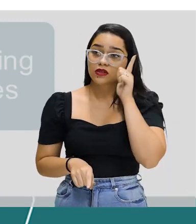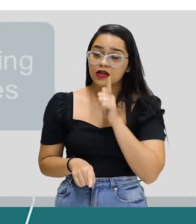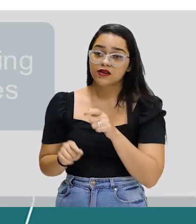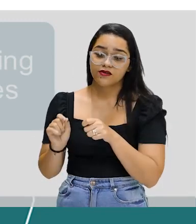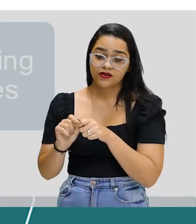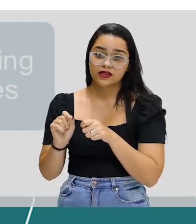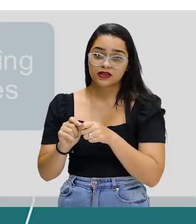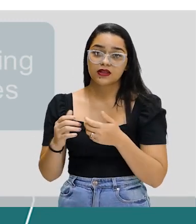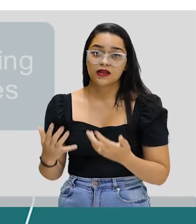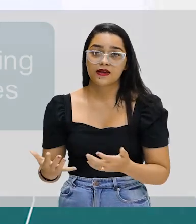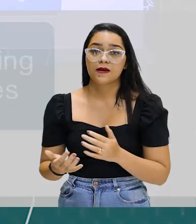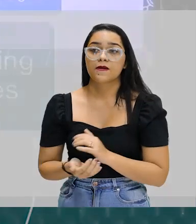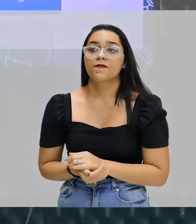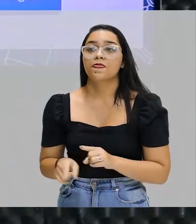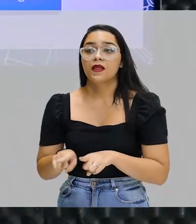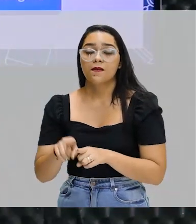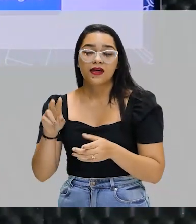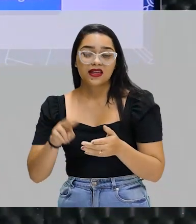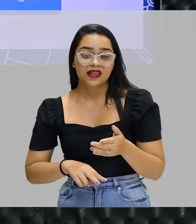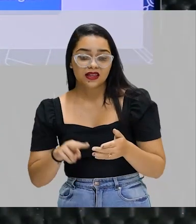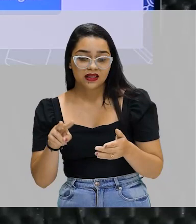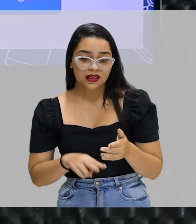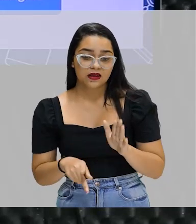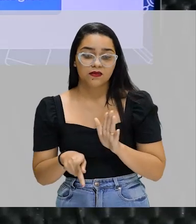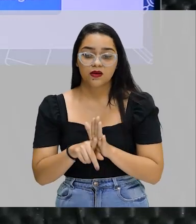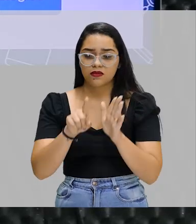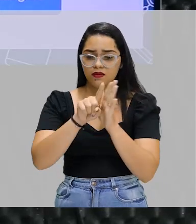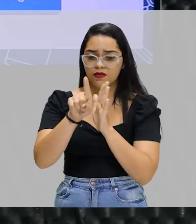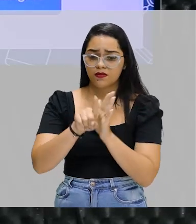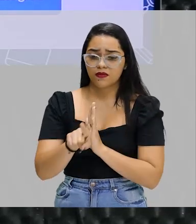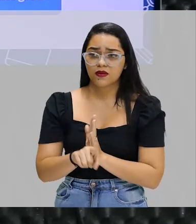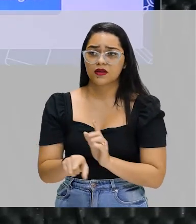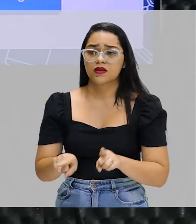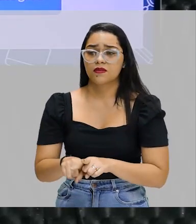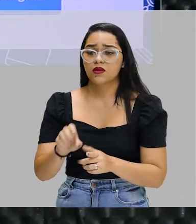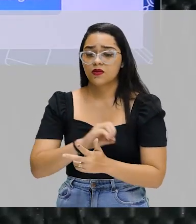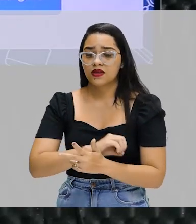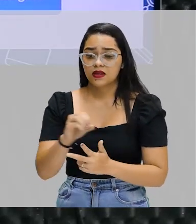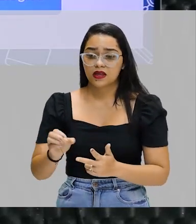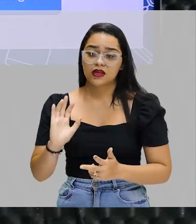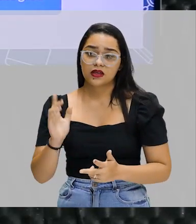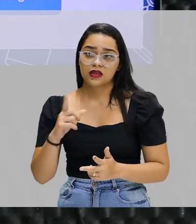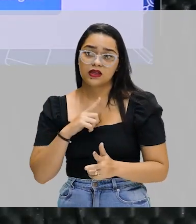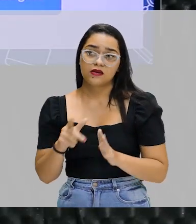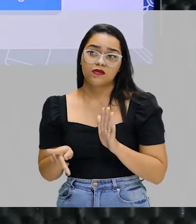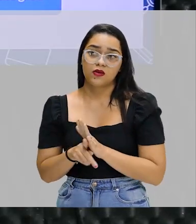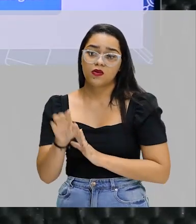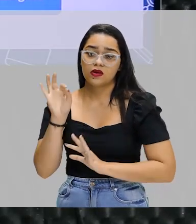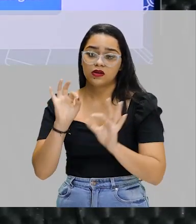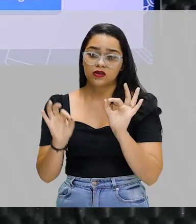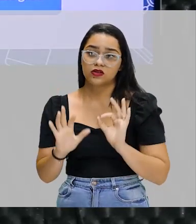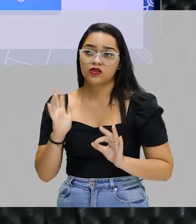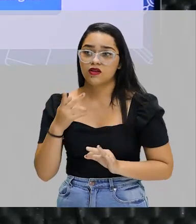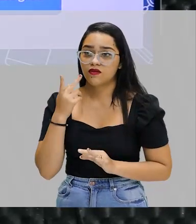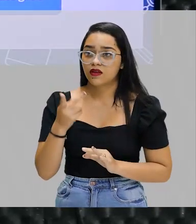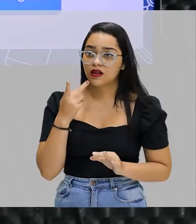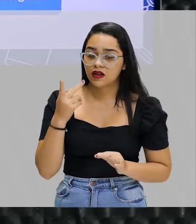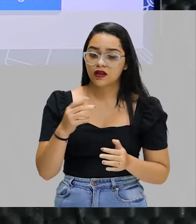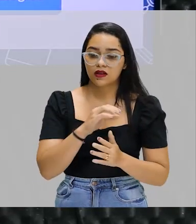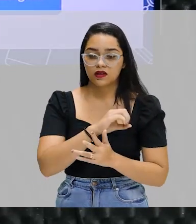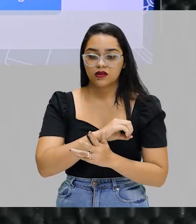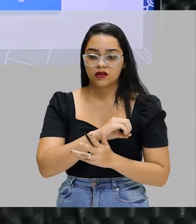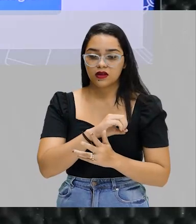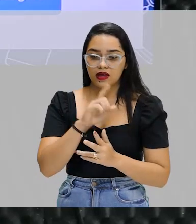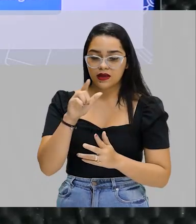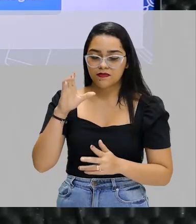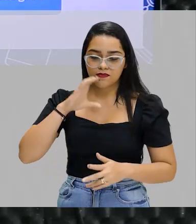fazer isso. Ler o enunciado da questão. O Enem, principalmente, que tem esse padrão definido de enunciados em